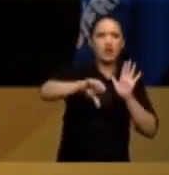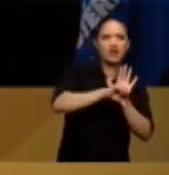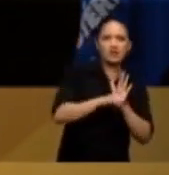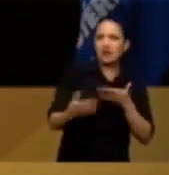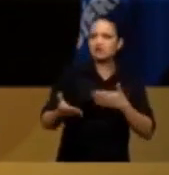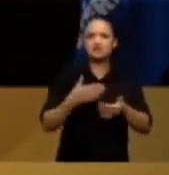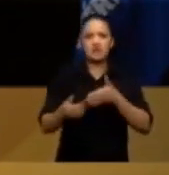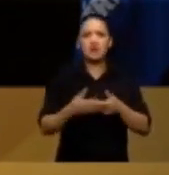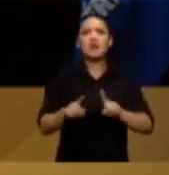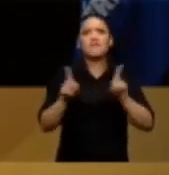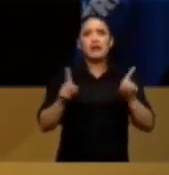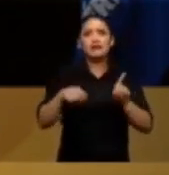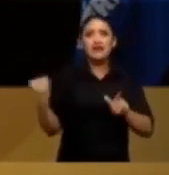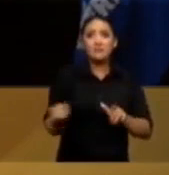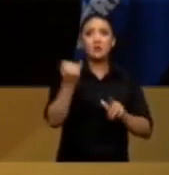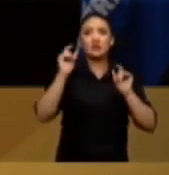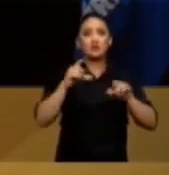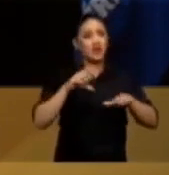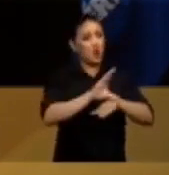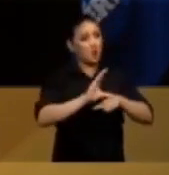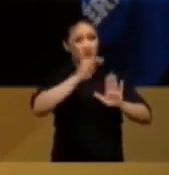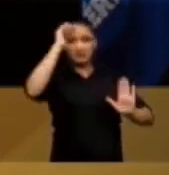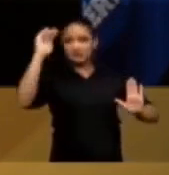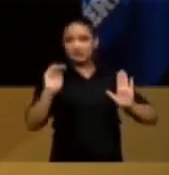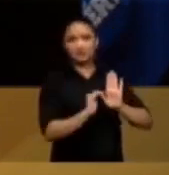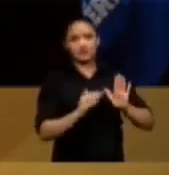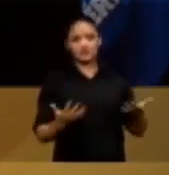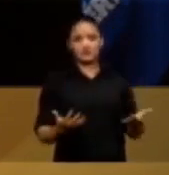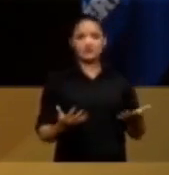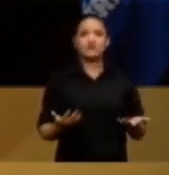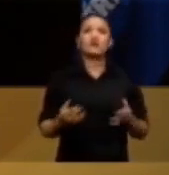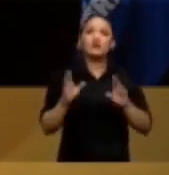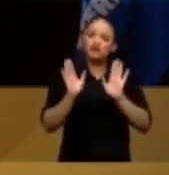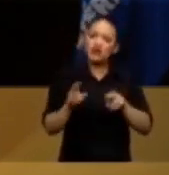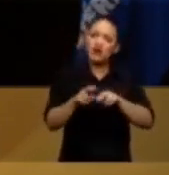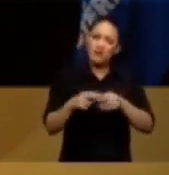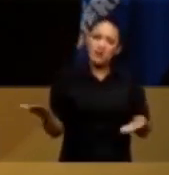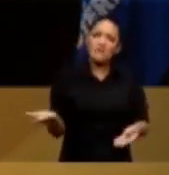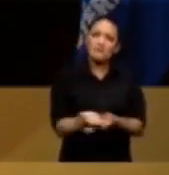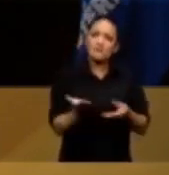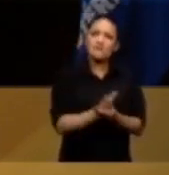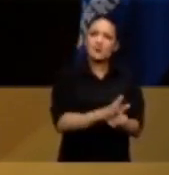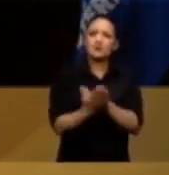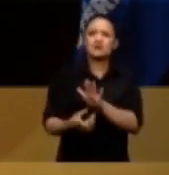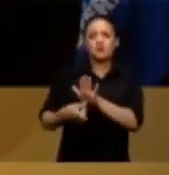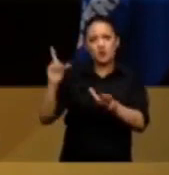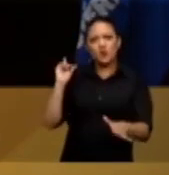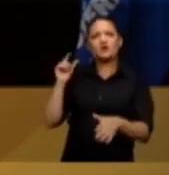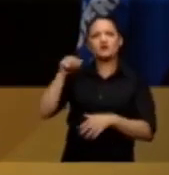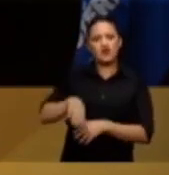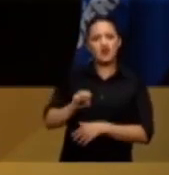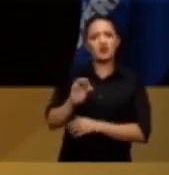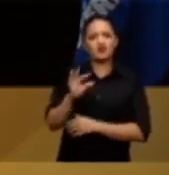ser de natureza constitucional, nos termos de precedentes dessa Corte, especialmente da medida